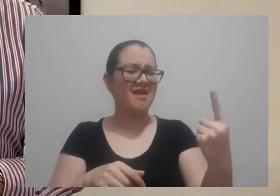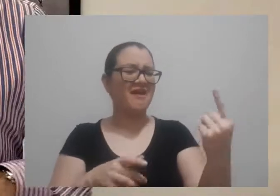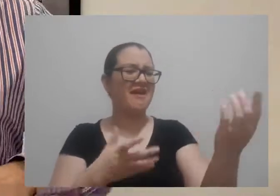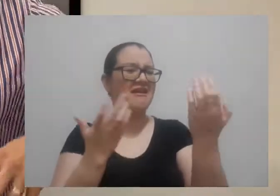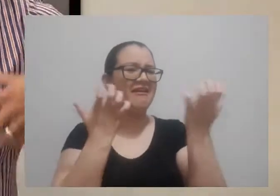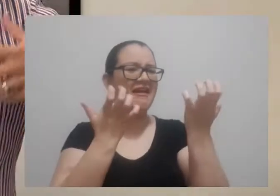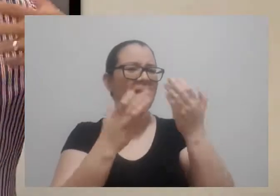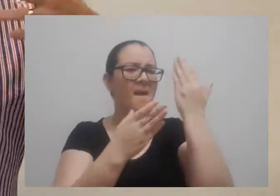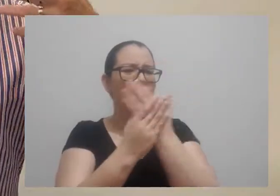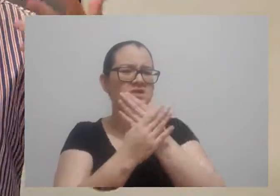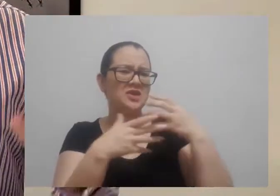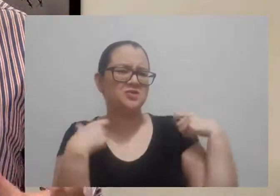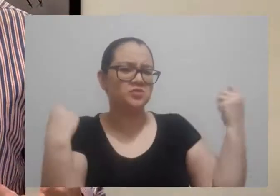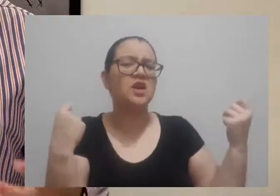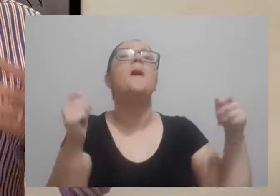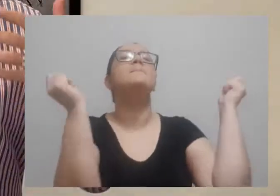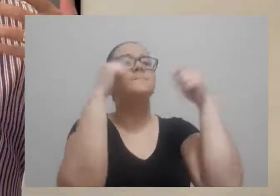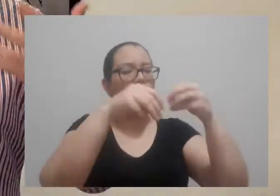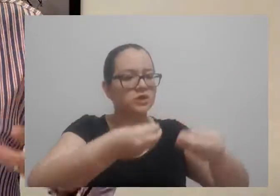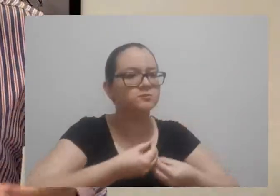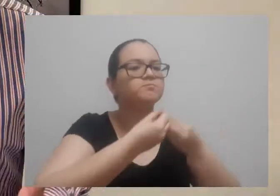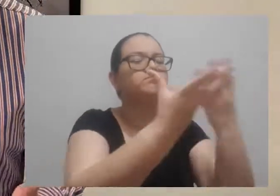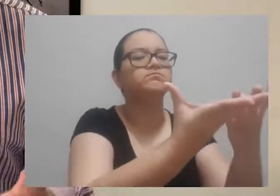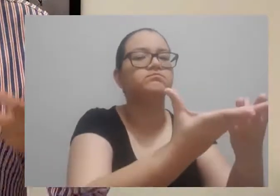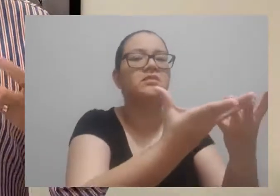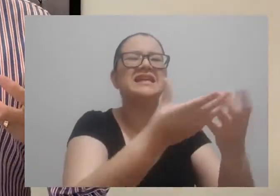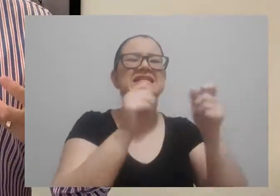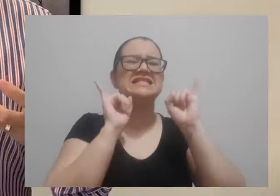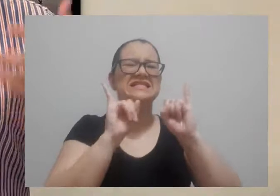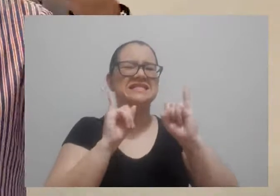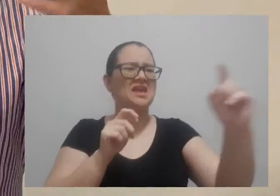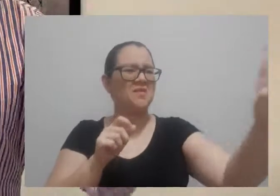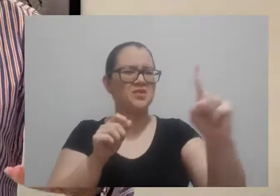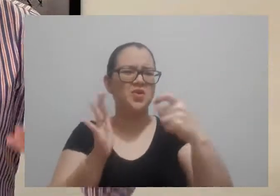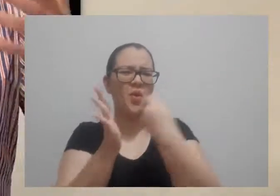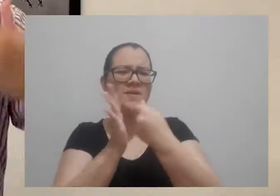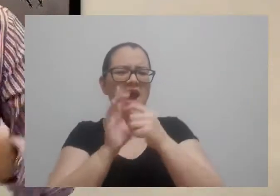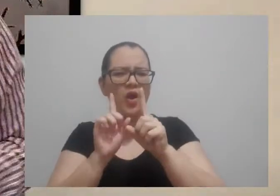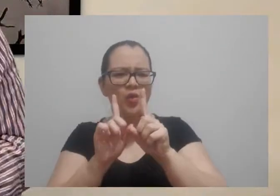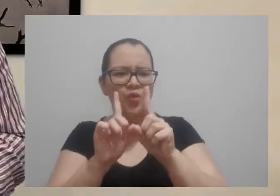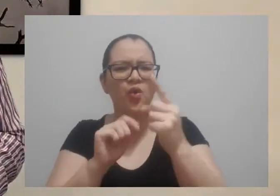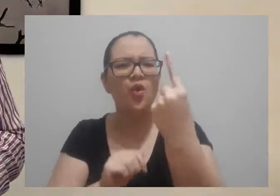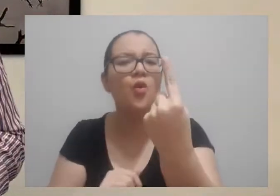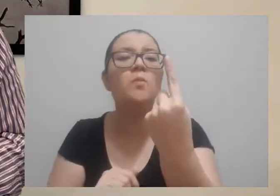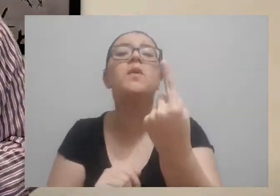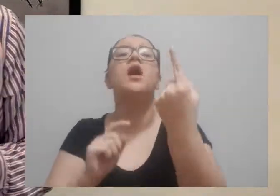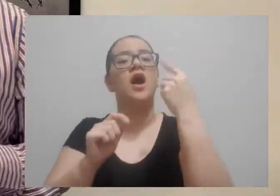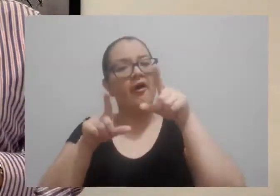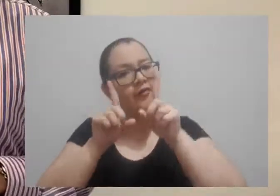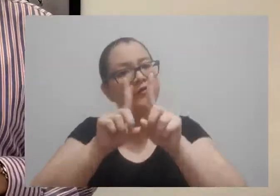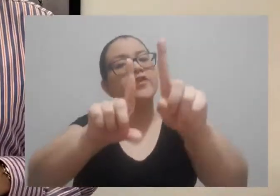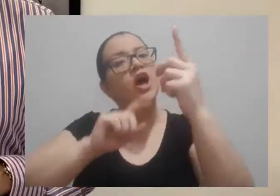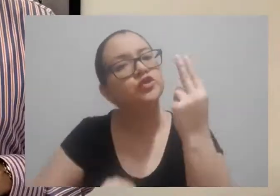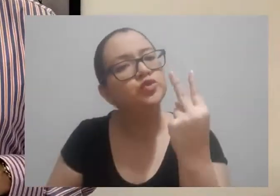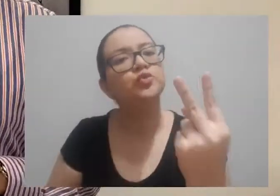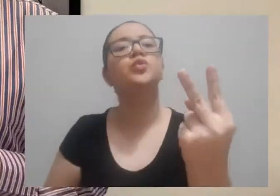capa. Obrigar você a andar 1 milha, vá com ele 2. Dê a quem lhe pede, não volte as costas ao que lhe pedir